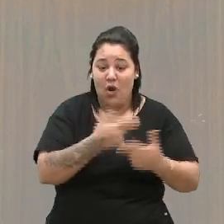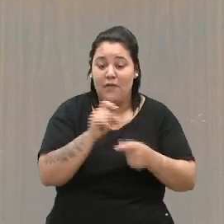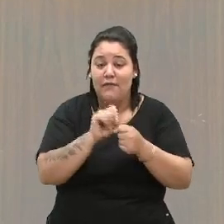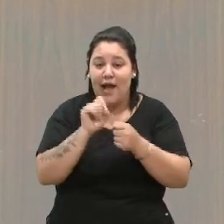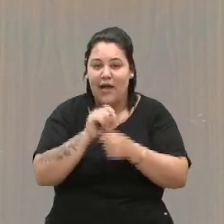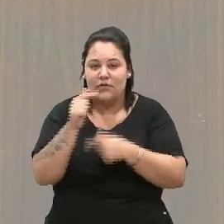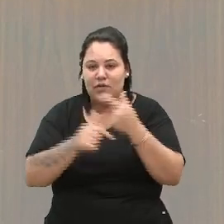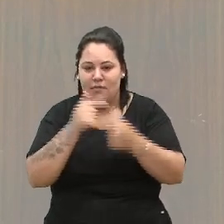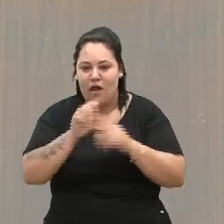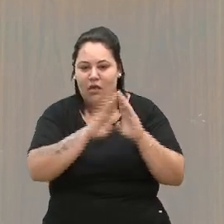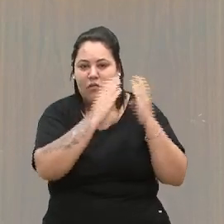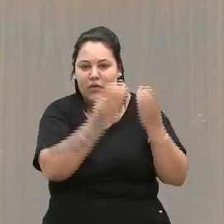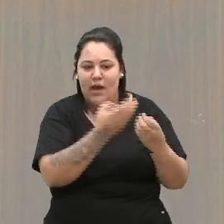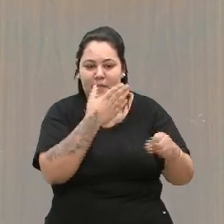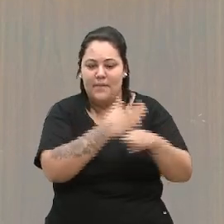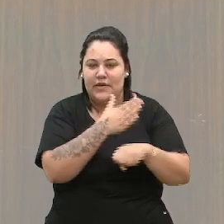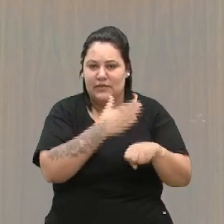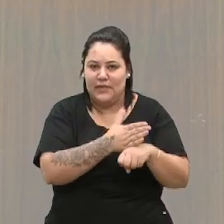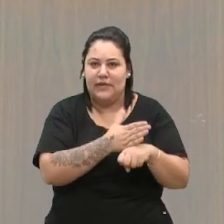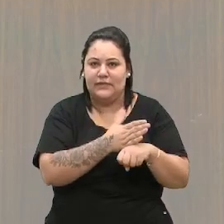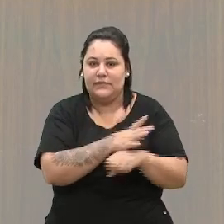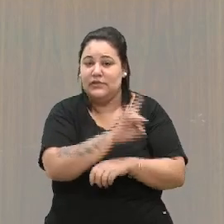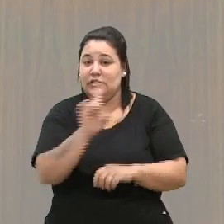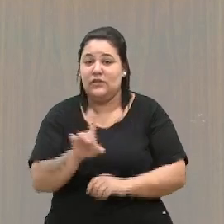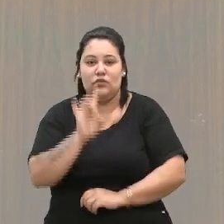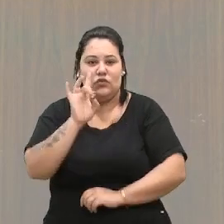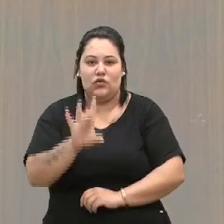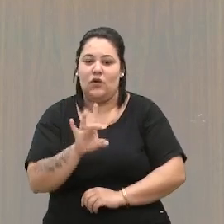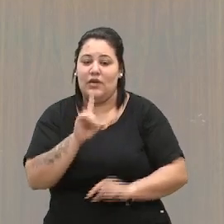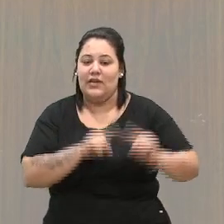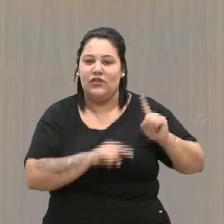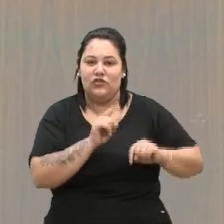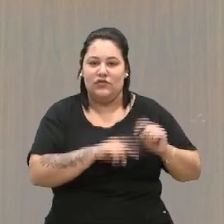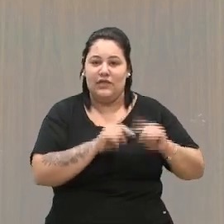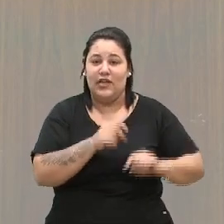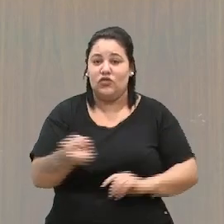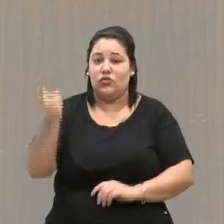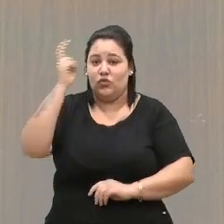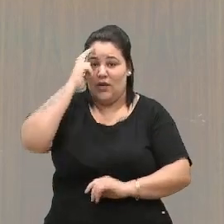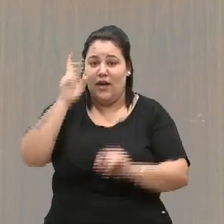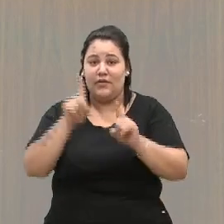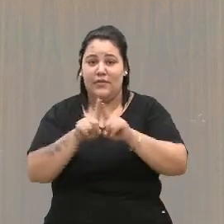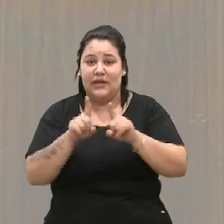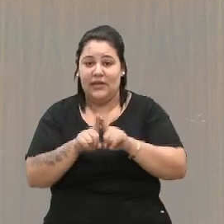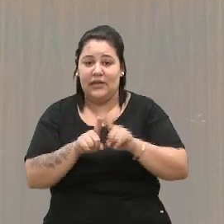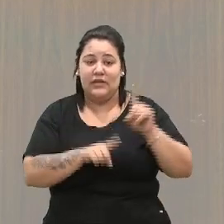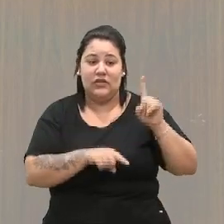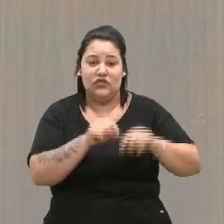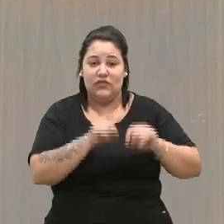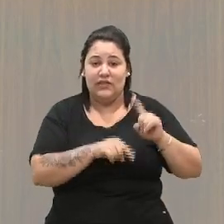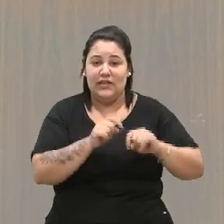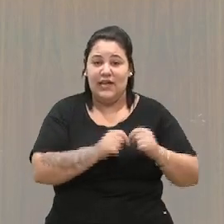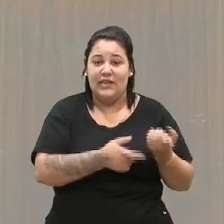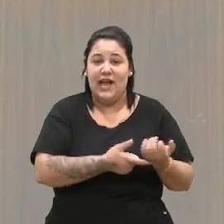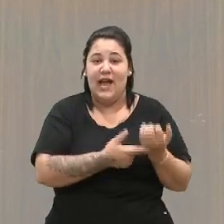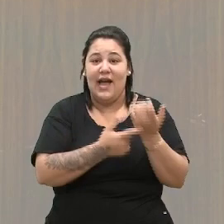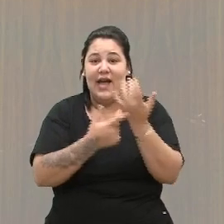comunidade, de envolver a comunidade não só em atividades culturais, em atividades